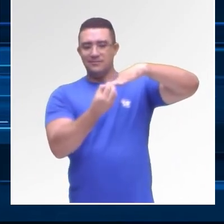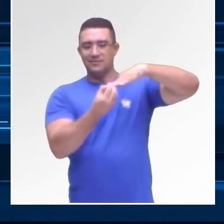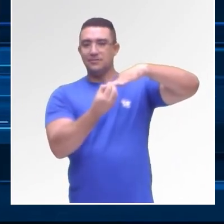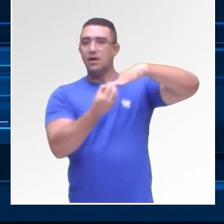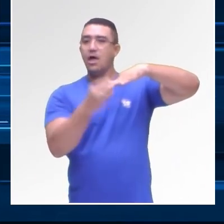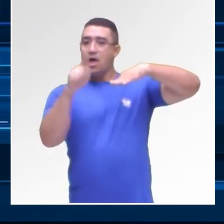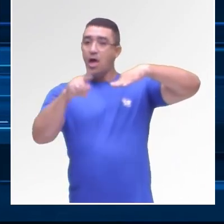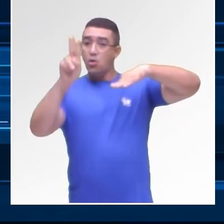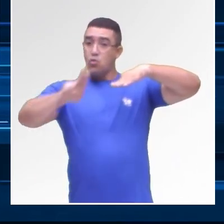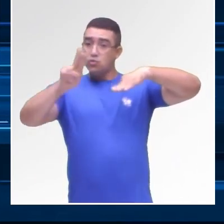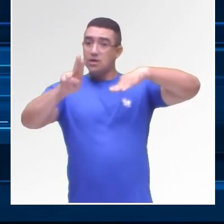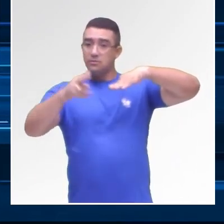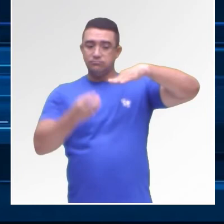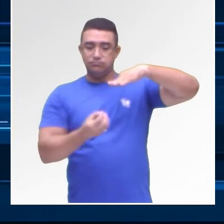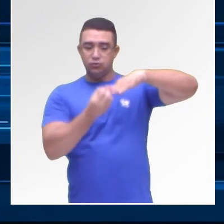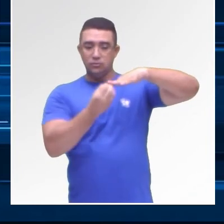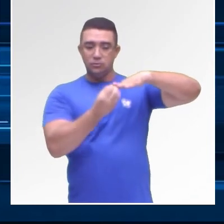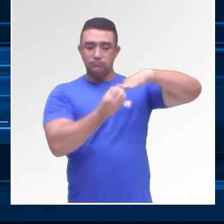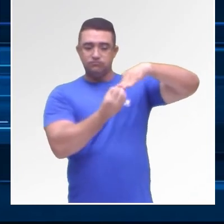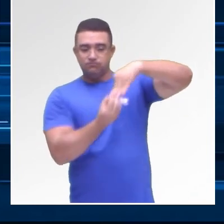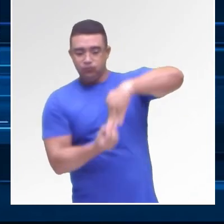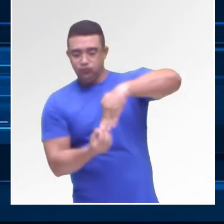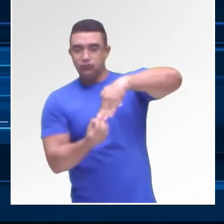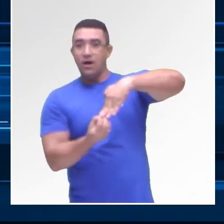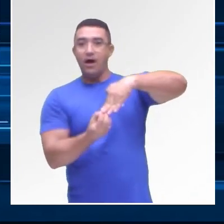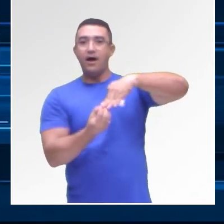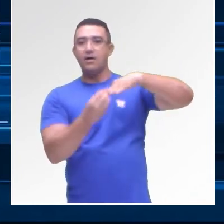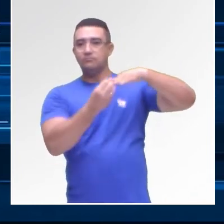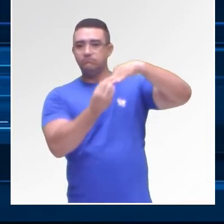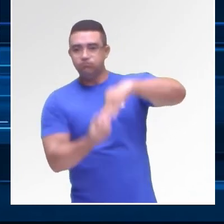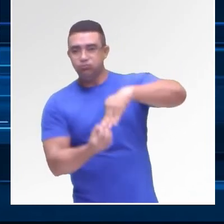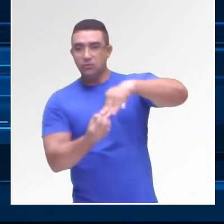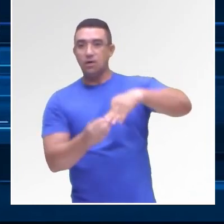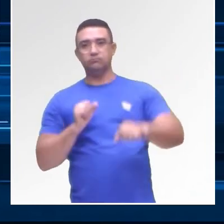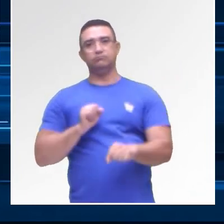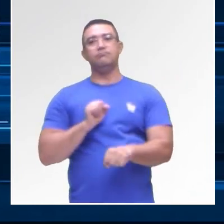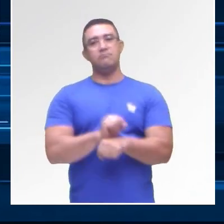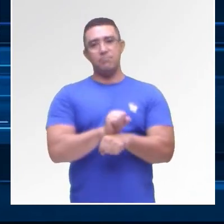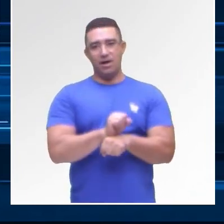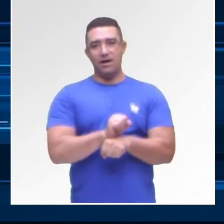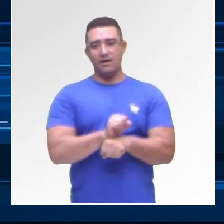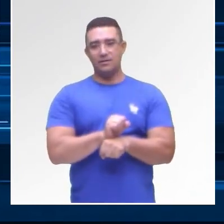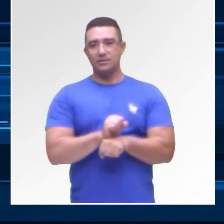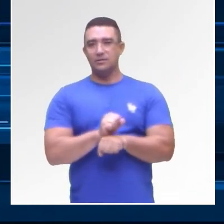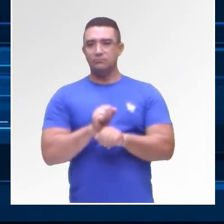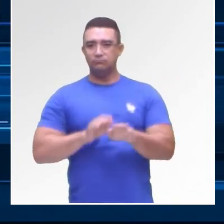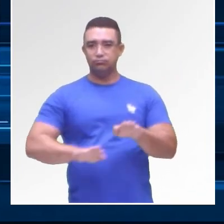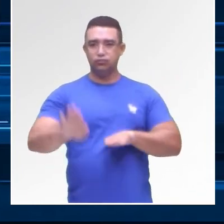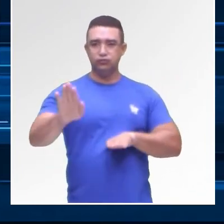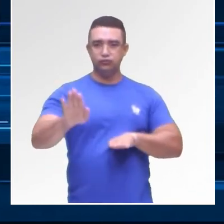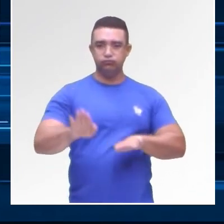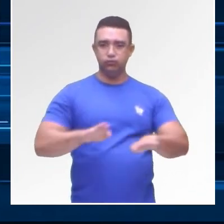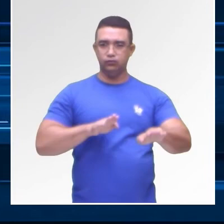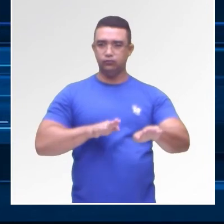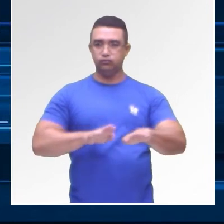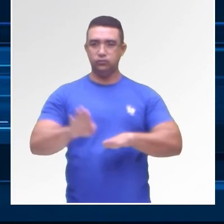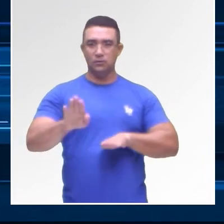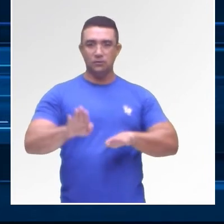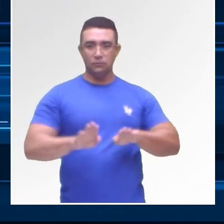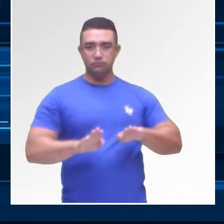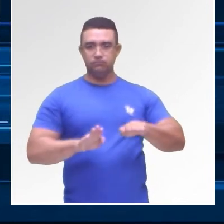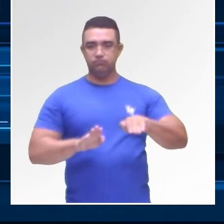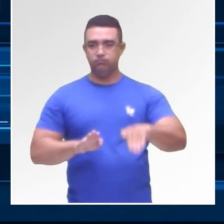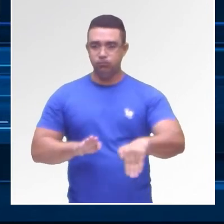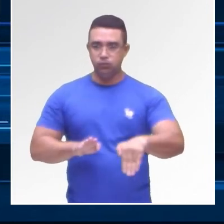para frear o movimento. Então, quando você quiser frear, bastava o patinador colocar